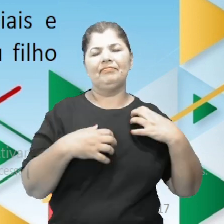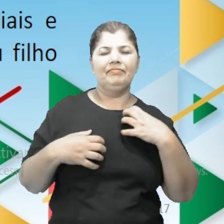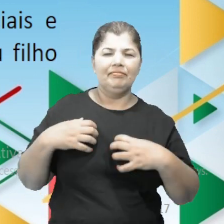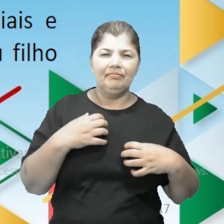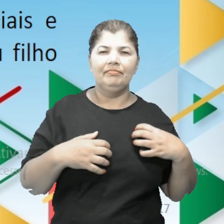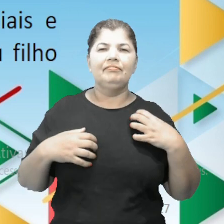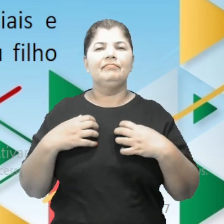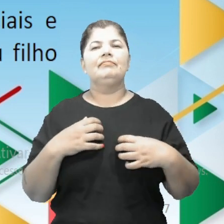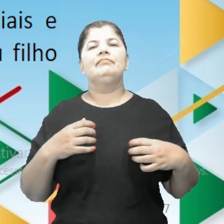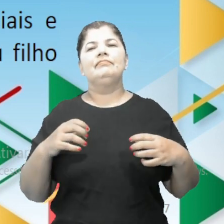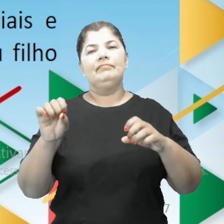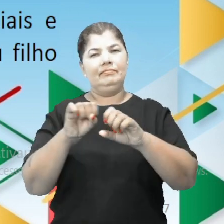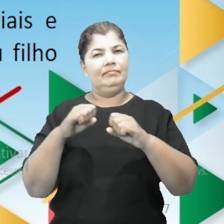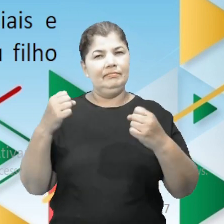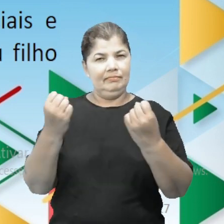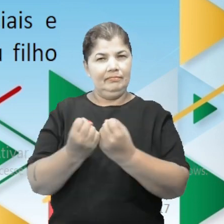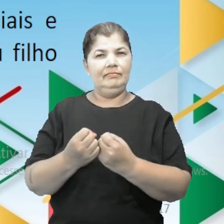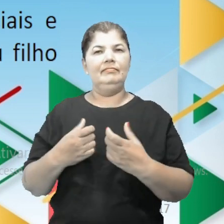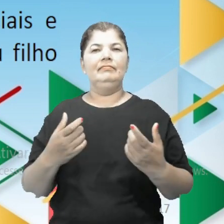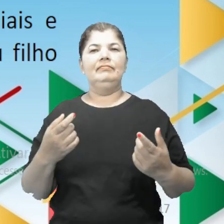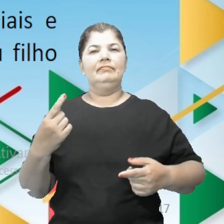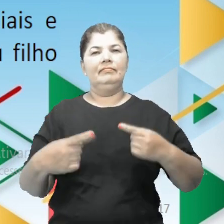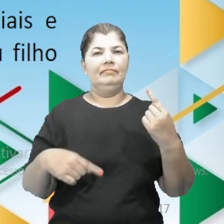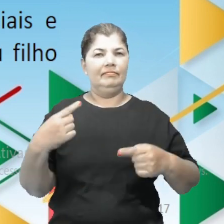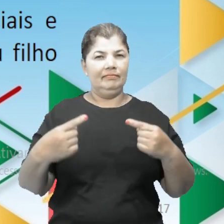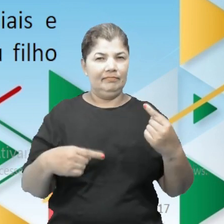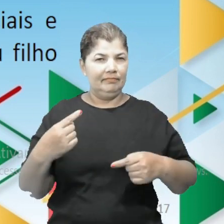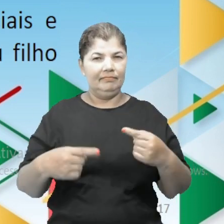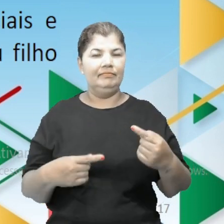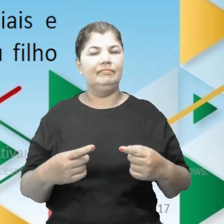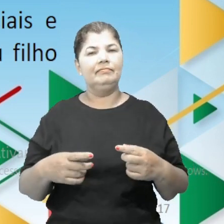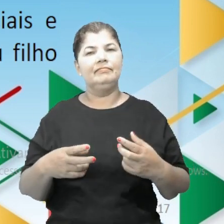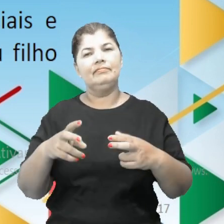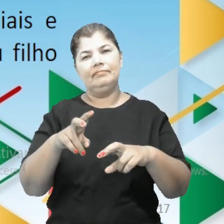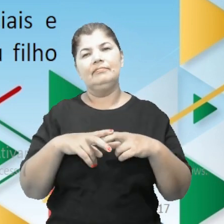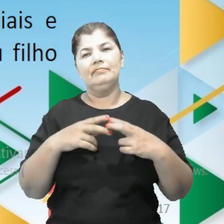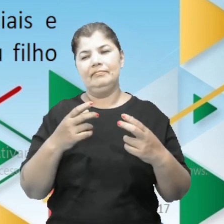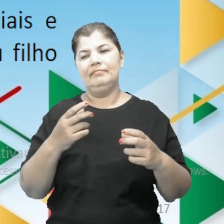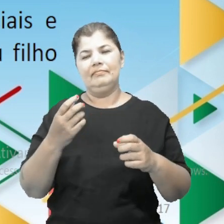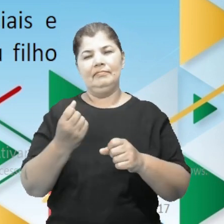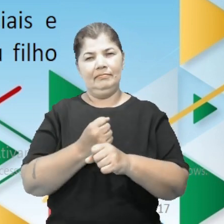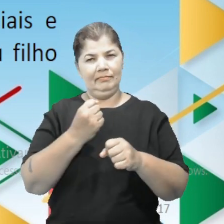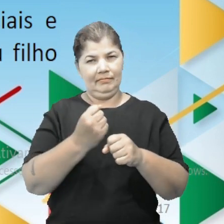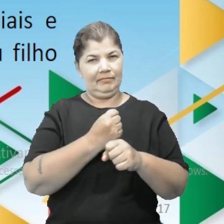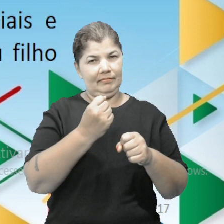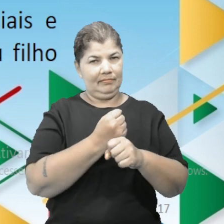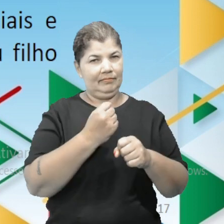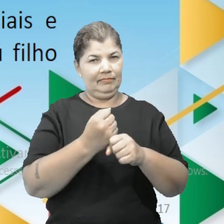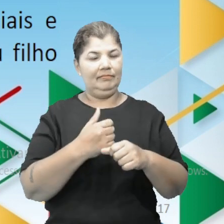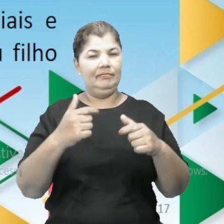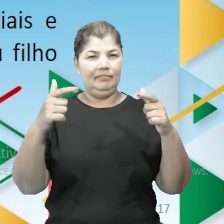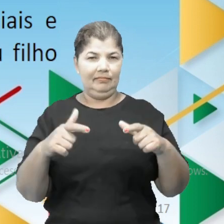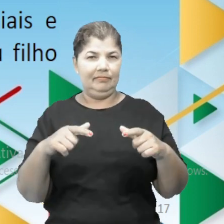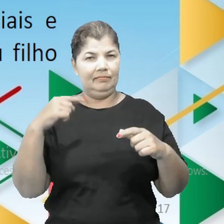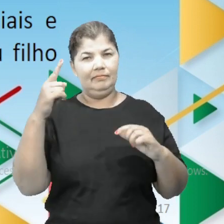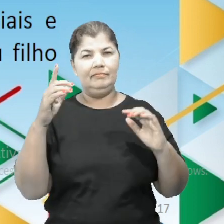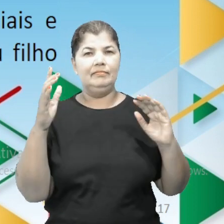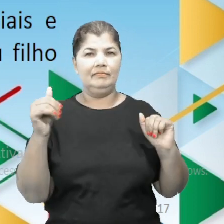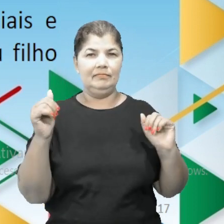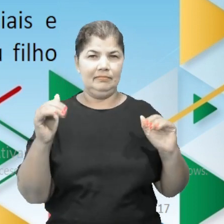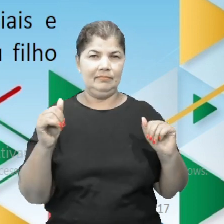descontentamentos sociais e políticos causados pelas reformas do rei espanhol Carlos